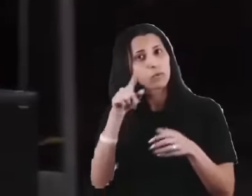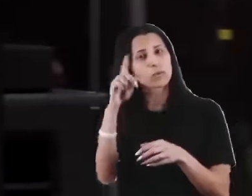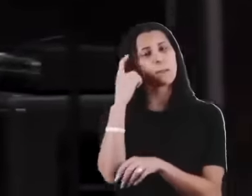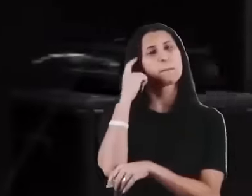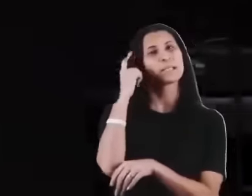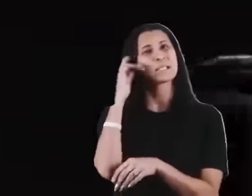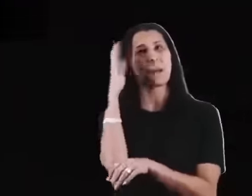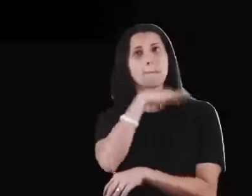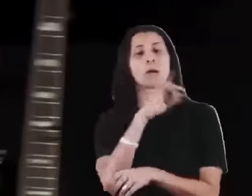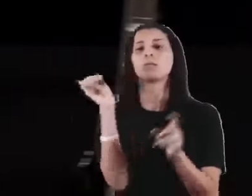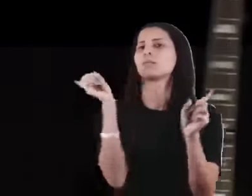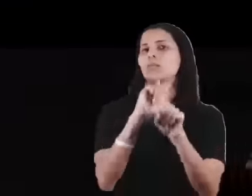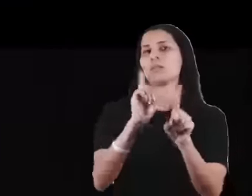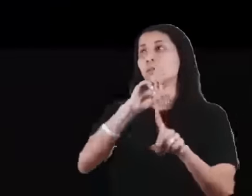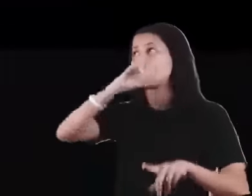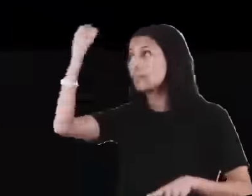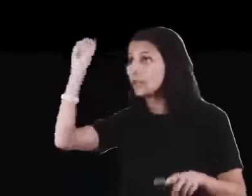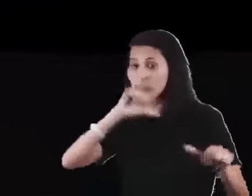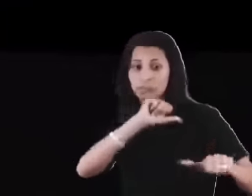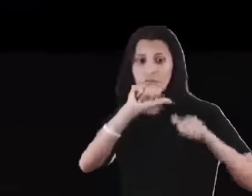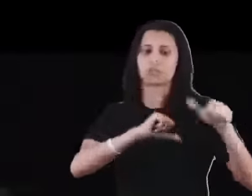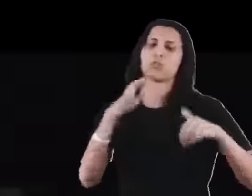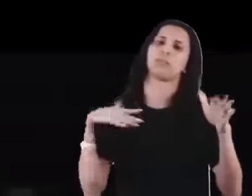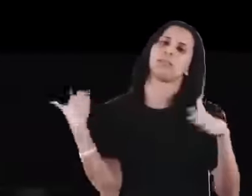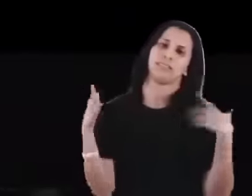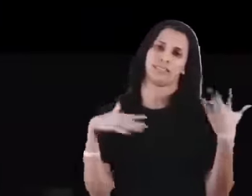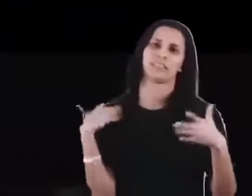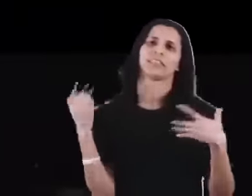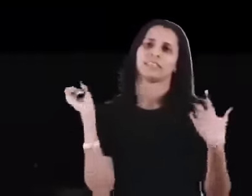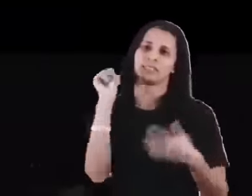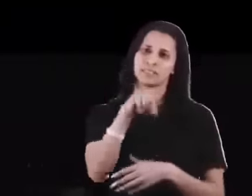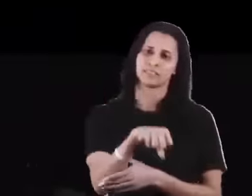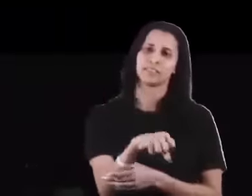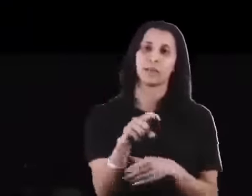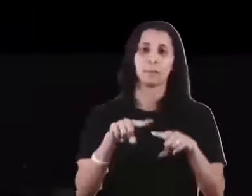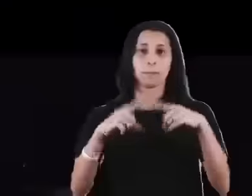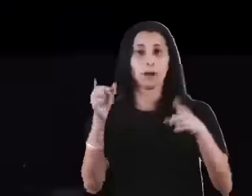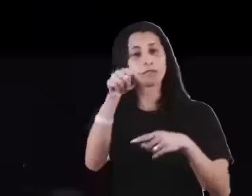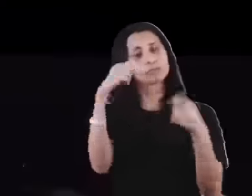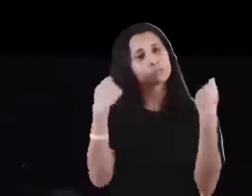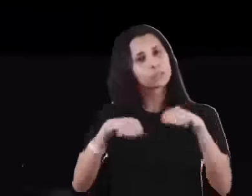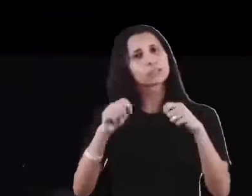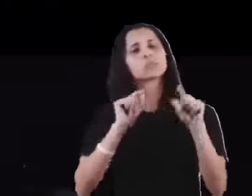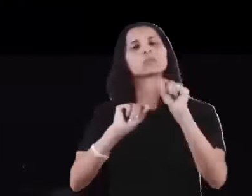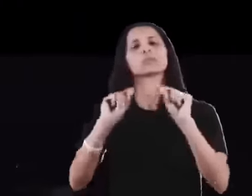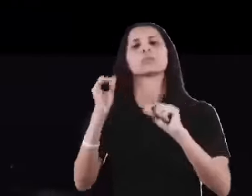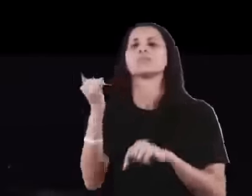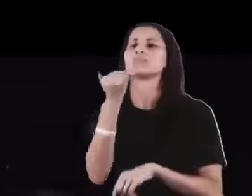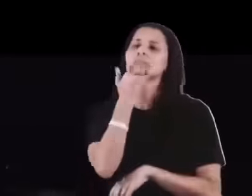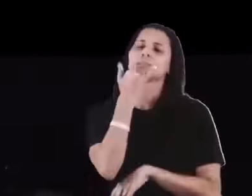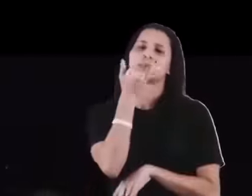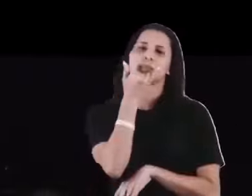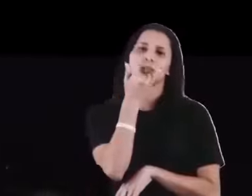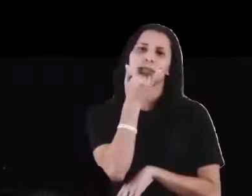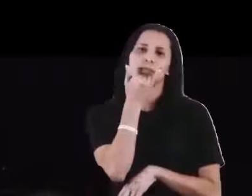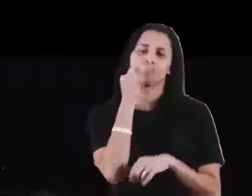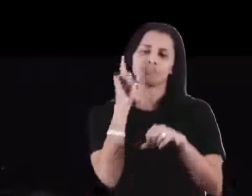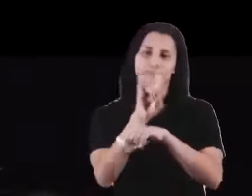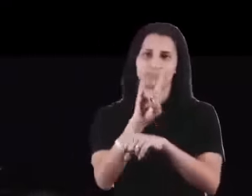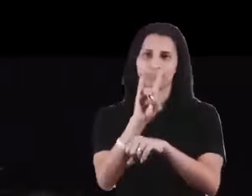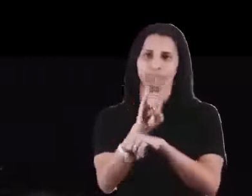eu tô mal Deus vai transformar em alegria Mas você vai precisar de perdoar e a